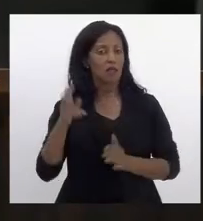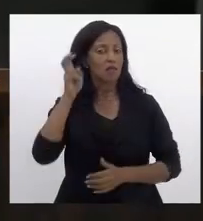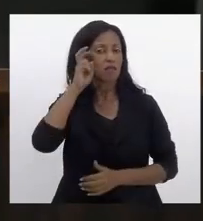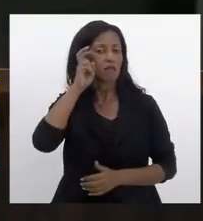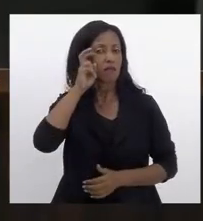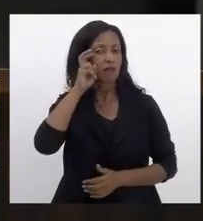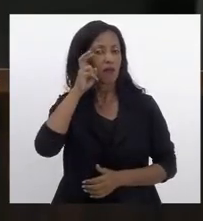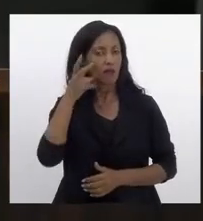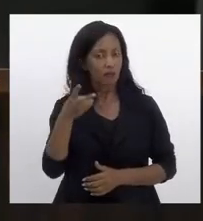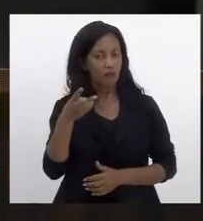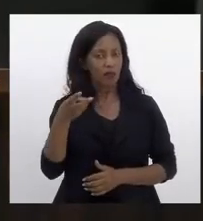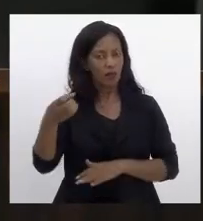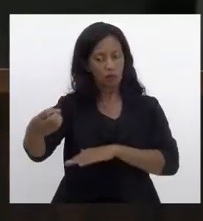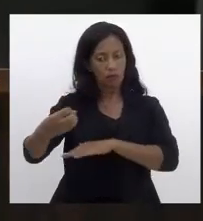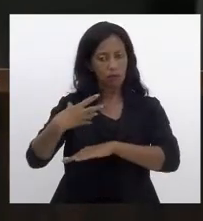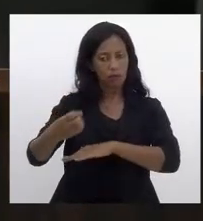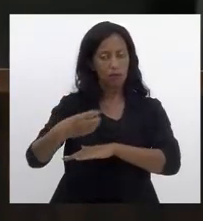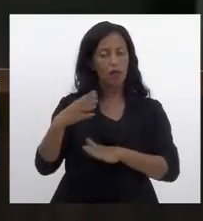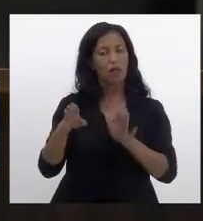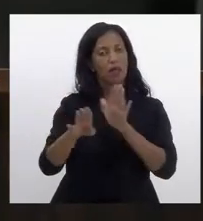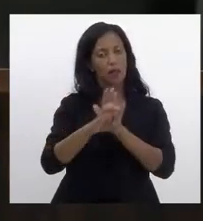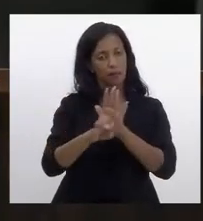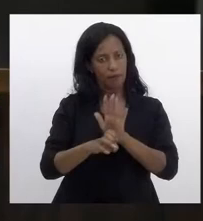quinta-feira recebendo emendas,